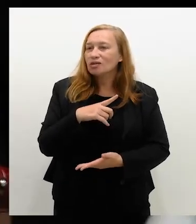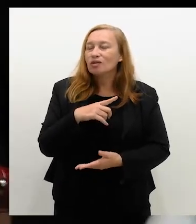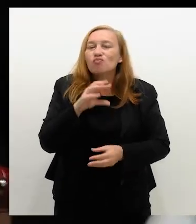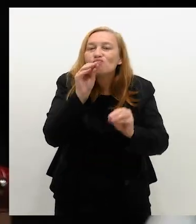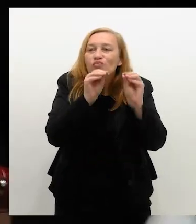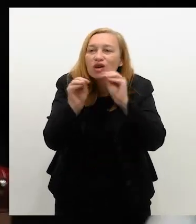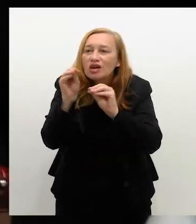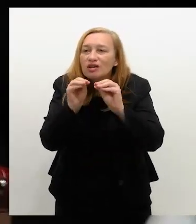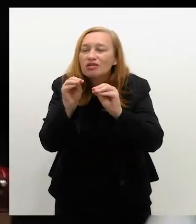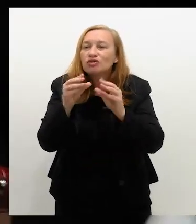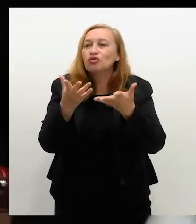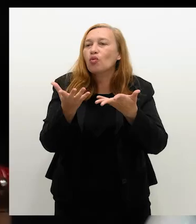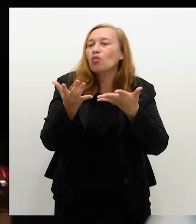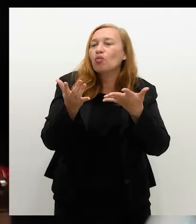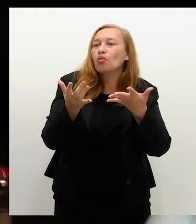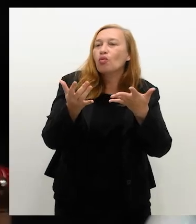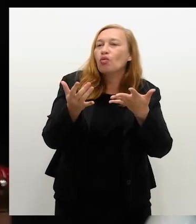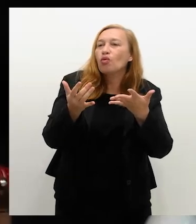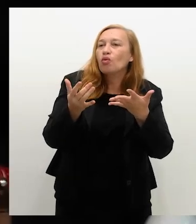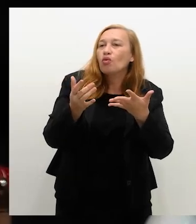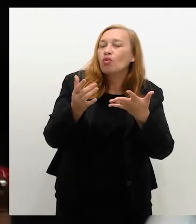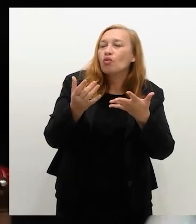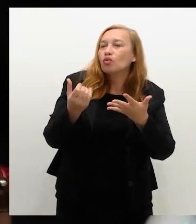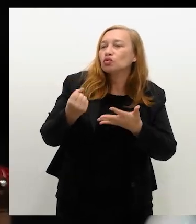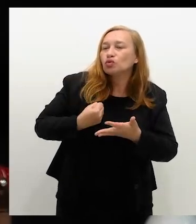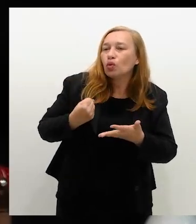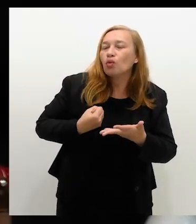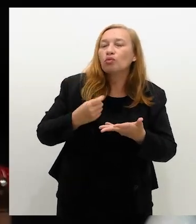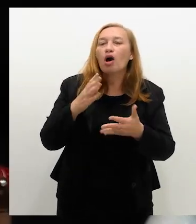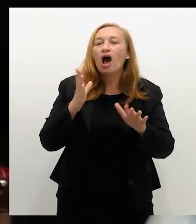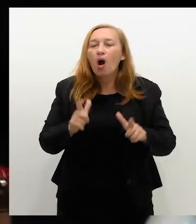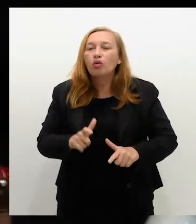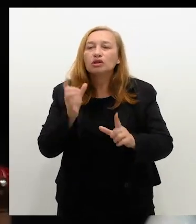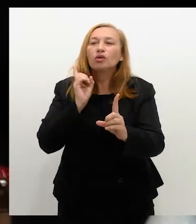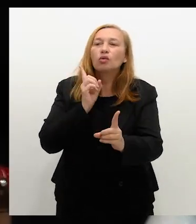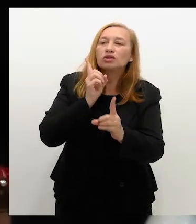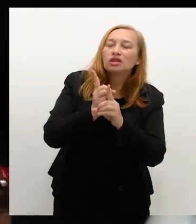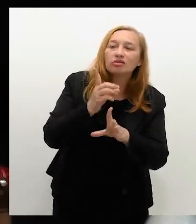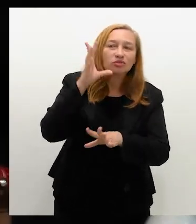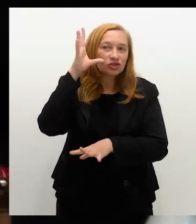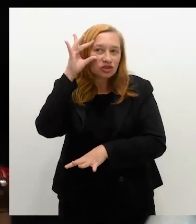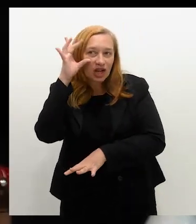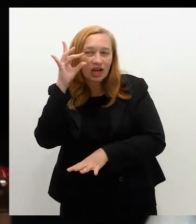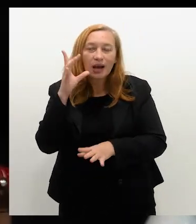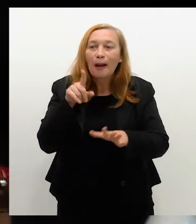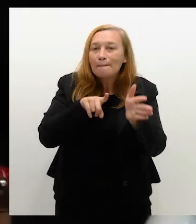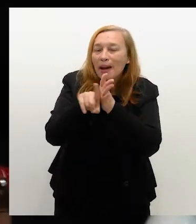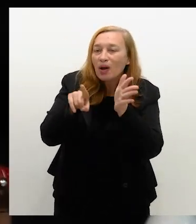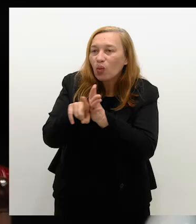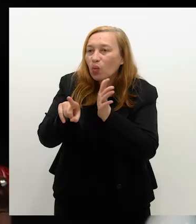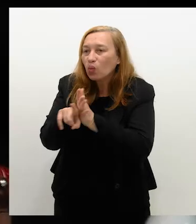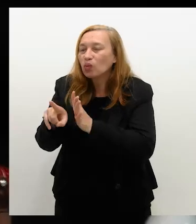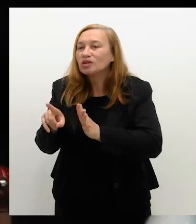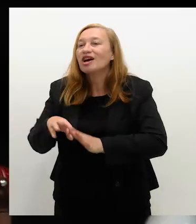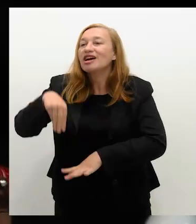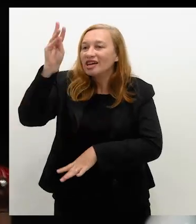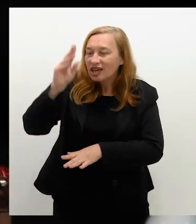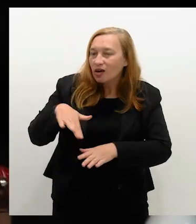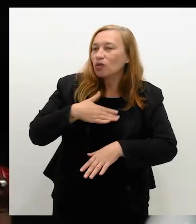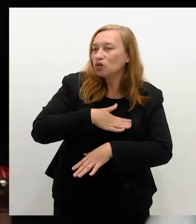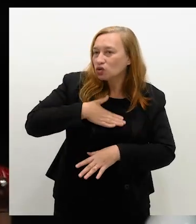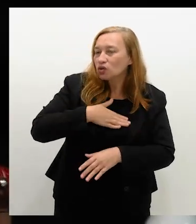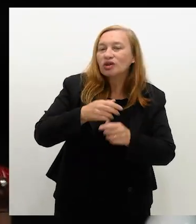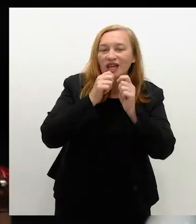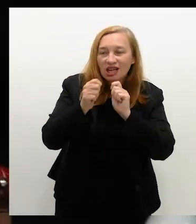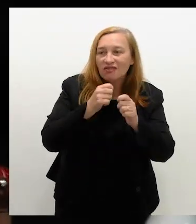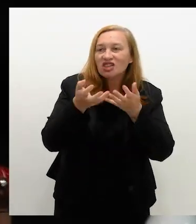beijo a mandar, algum contato a dizer? Onde que nós te encontramos no Instagram, com perguntas, com quem gostou da